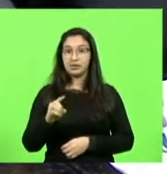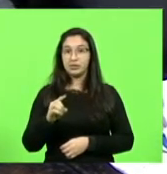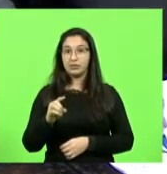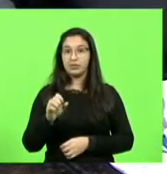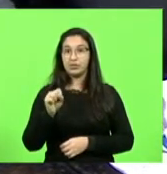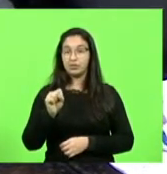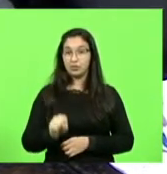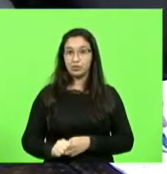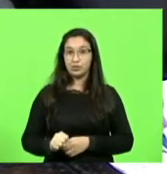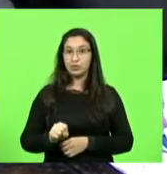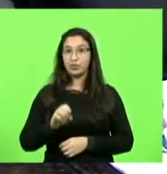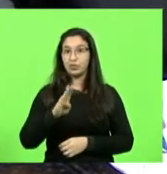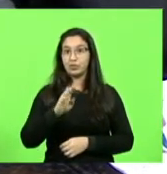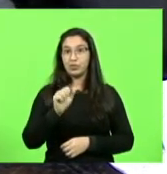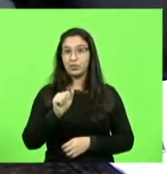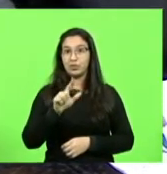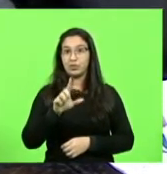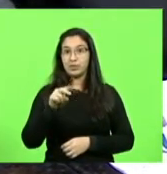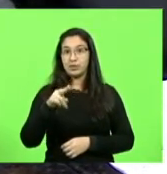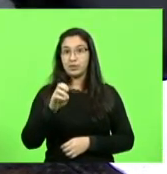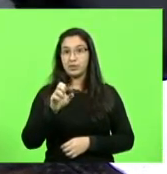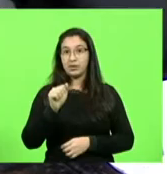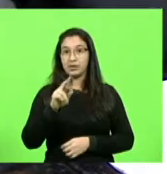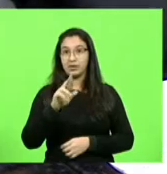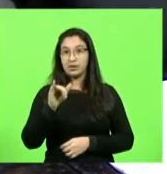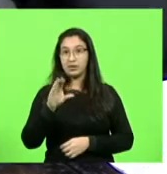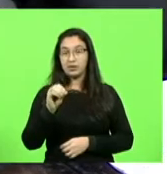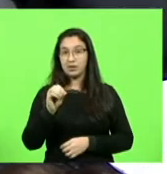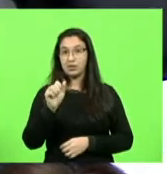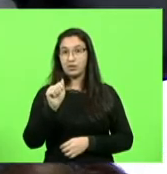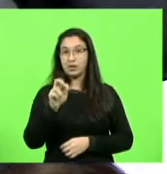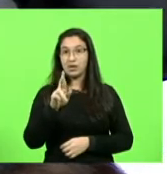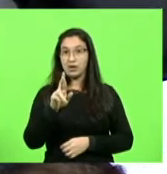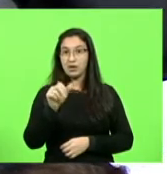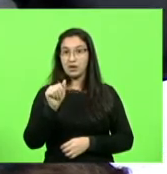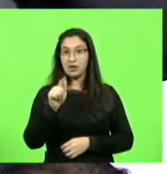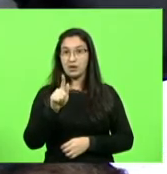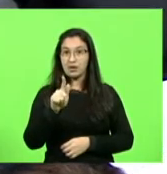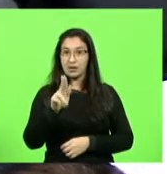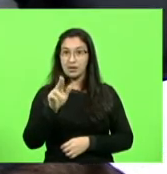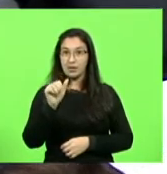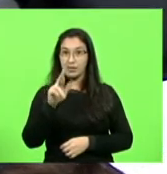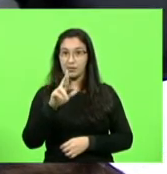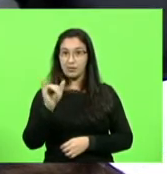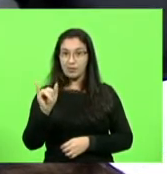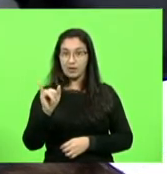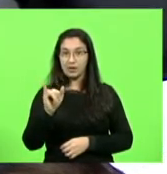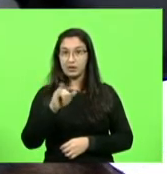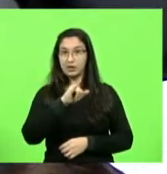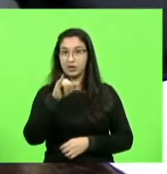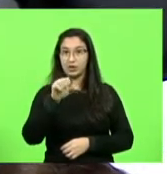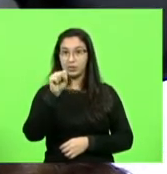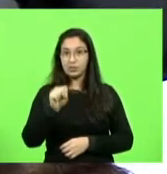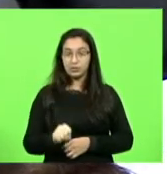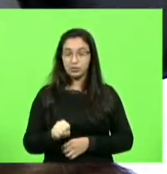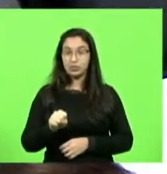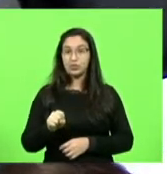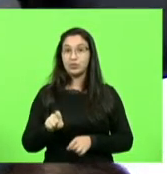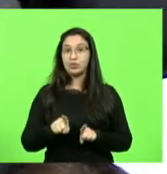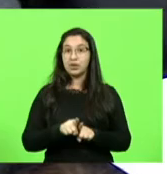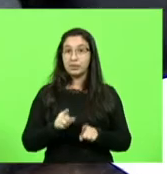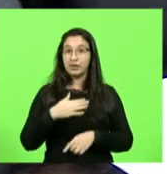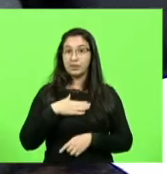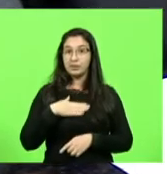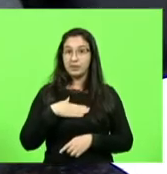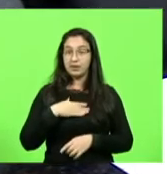Sul, Araquari, Planalto Norte Catarinense, região de Jaraguá do Sul e principalmente a minha cidade de